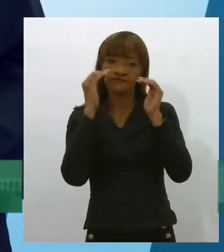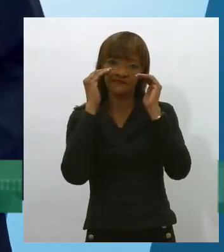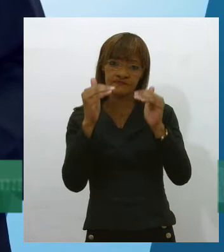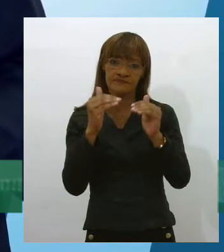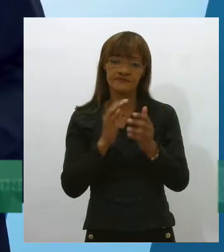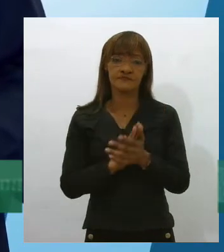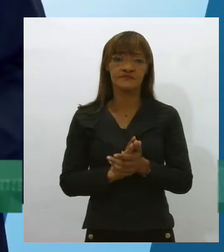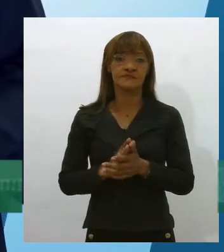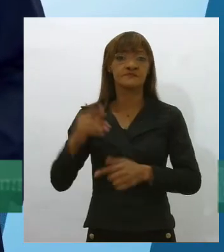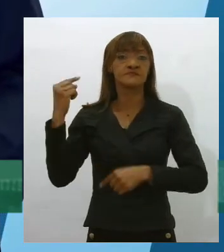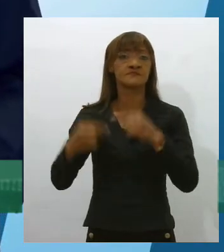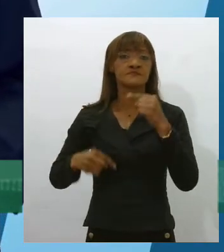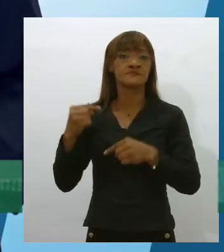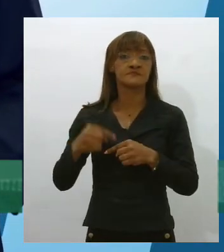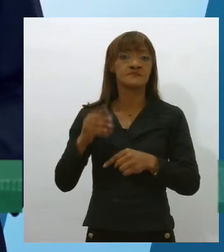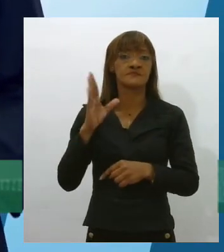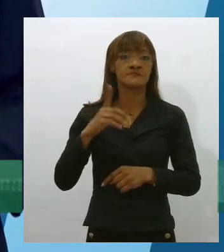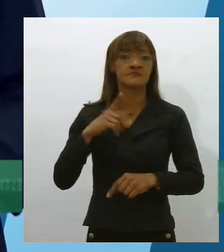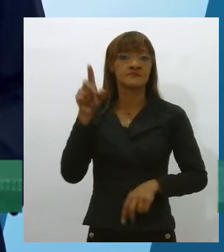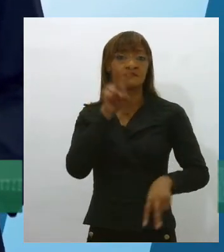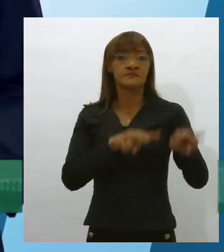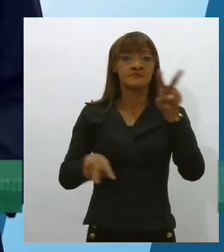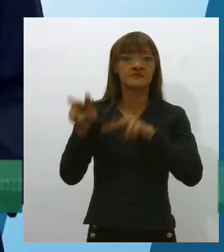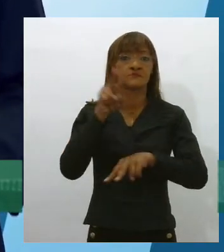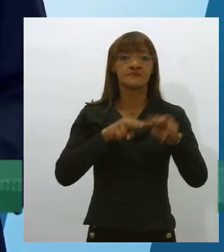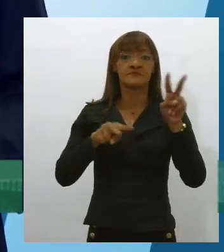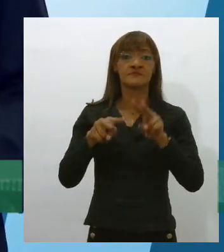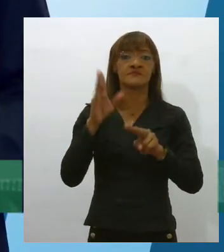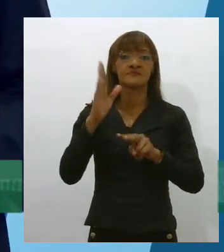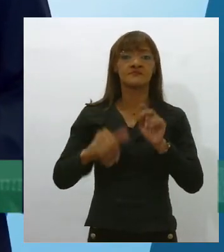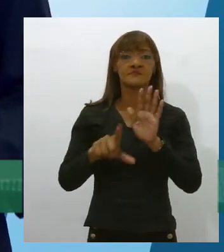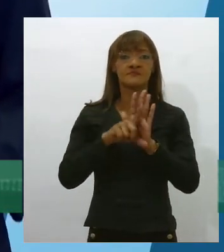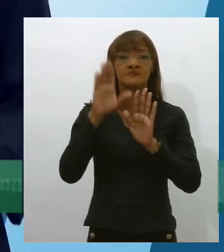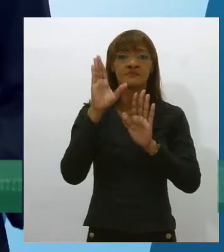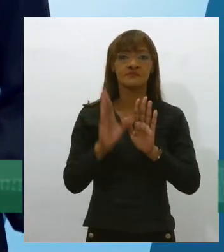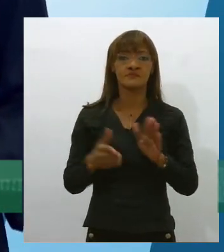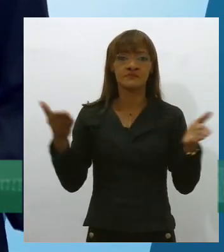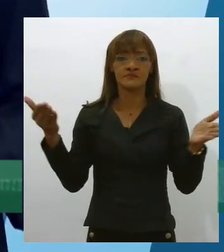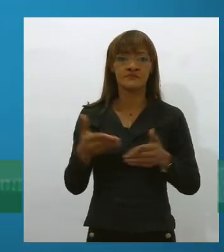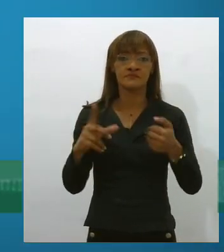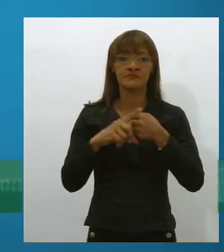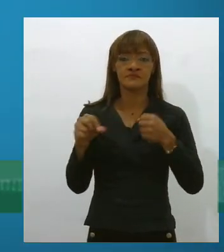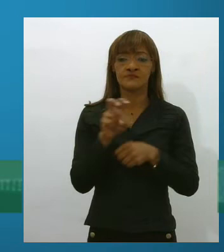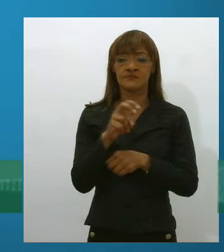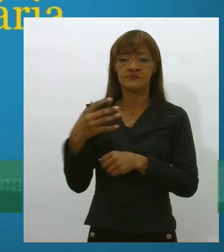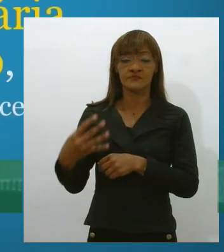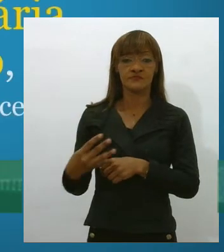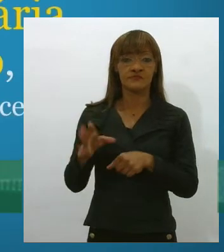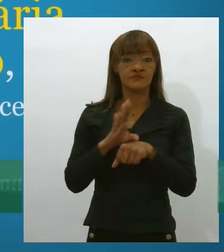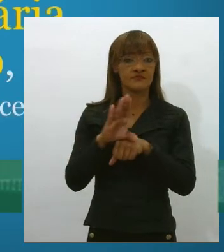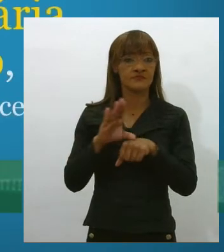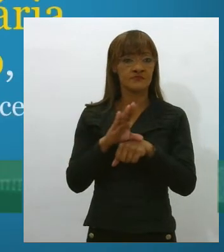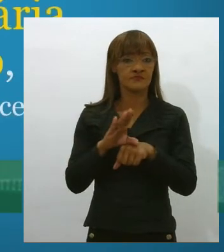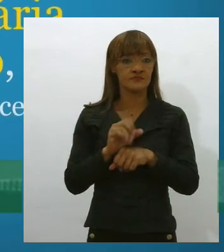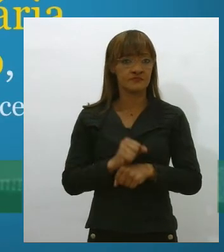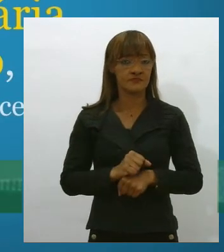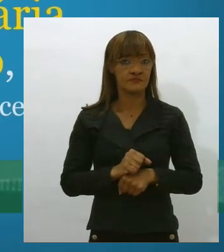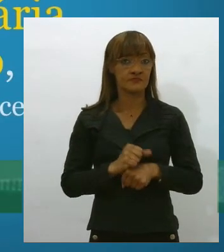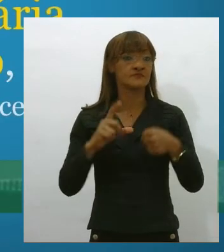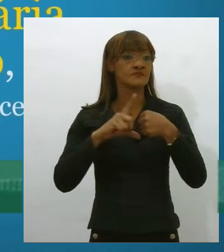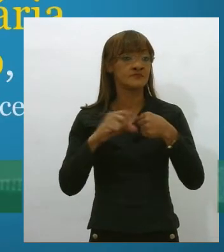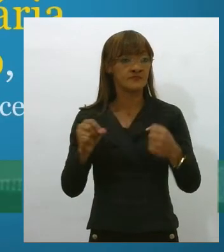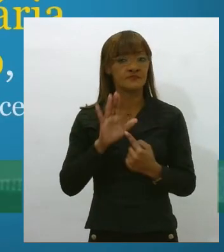para a regulação da mídia audiovisual é a regulamentação do que está previsto no artigo 54 da Constituição artigo diz que